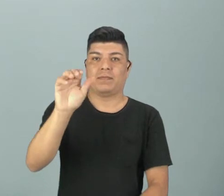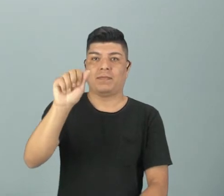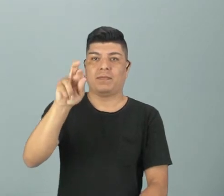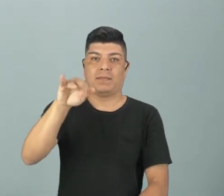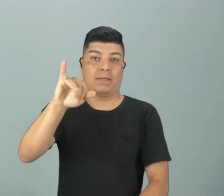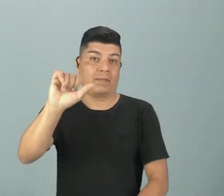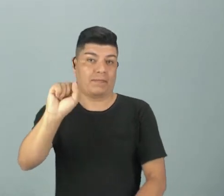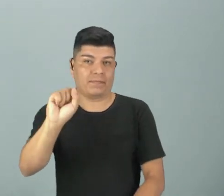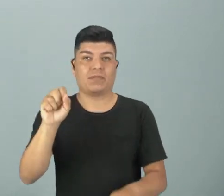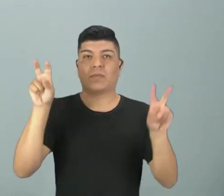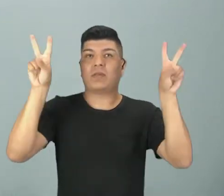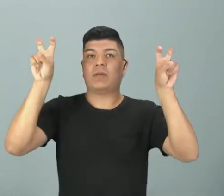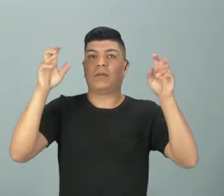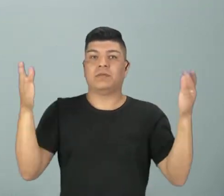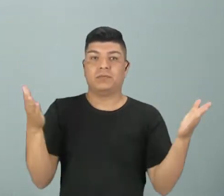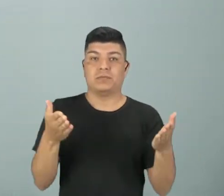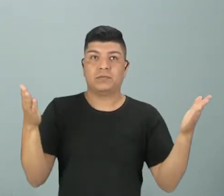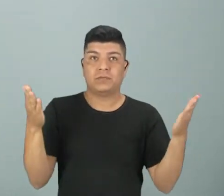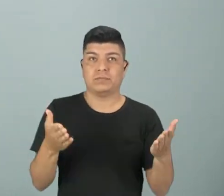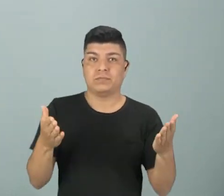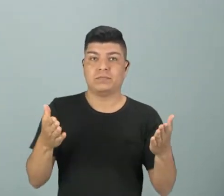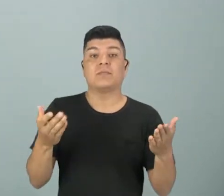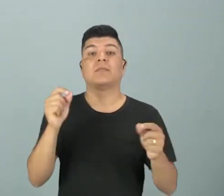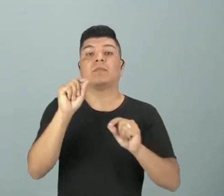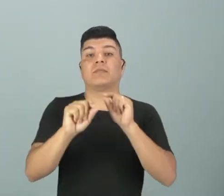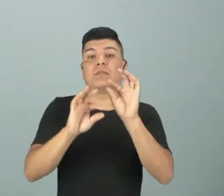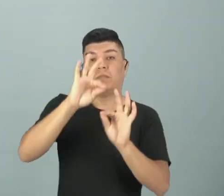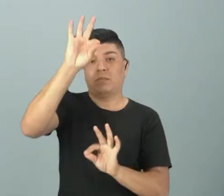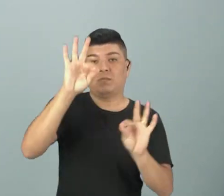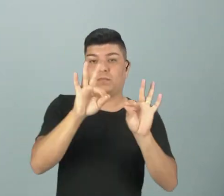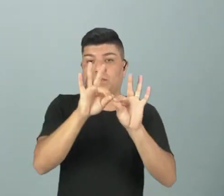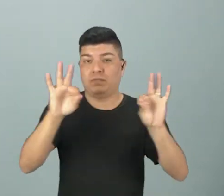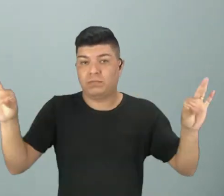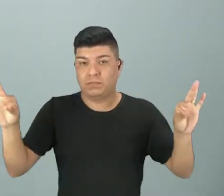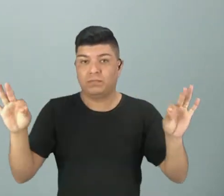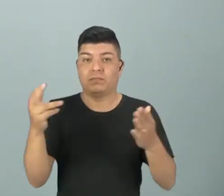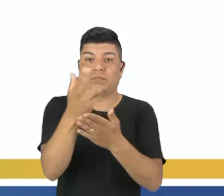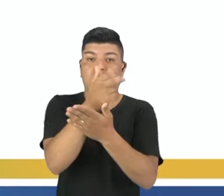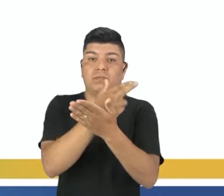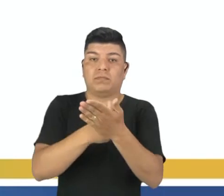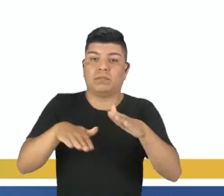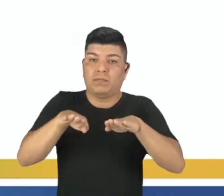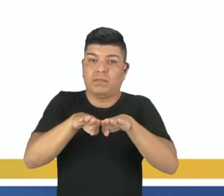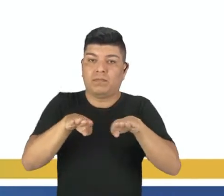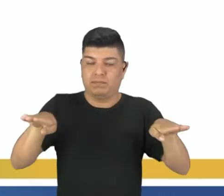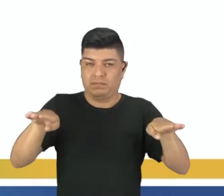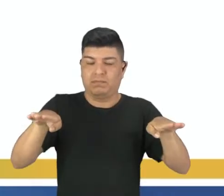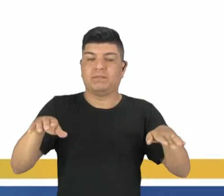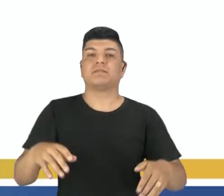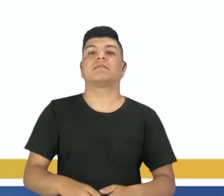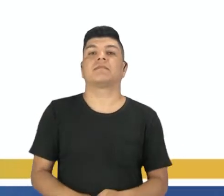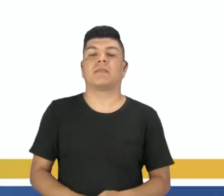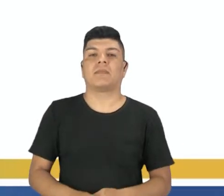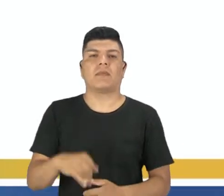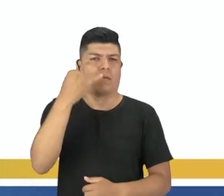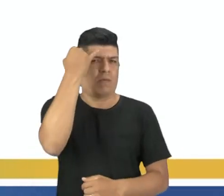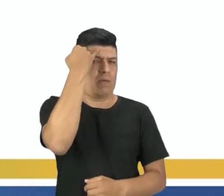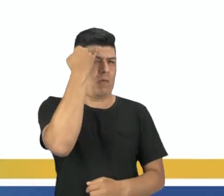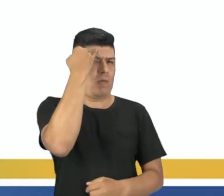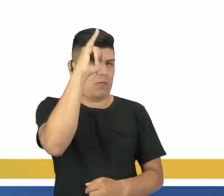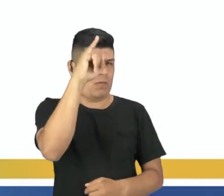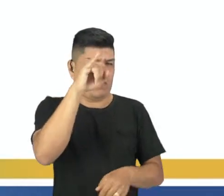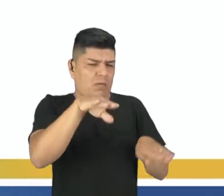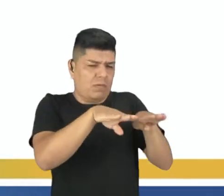hoje vai falar sobre áreas de algumas figuras planas Então vamos lá é muito bem então a ideia de